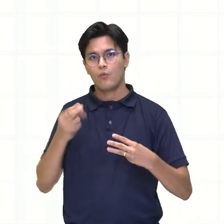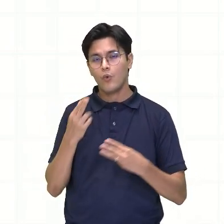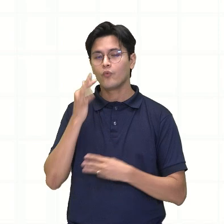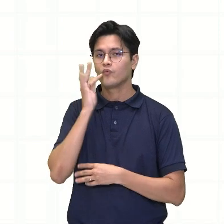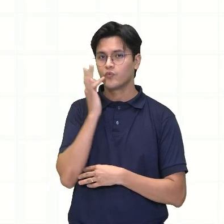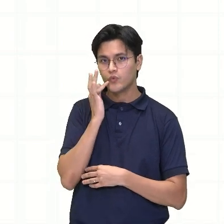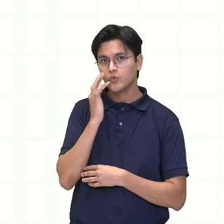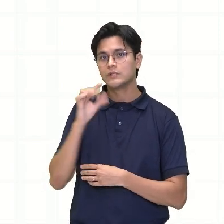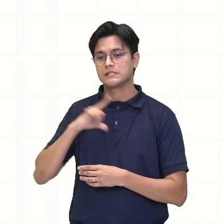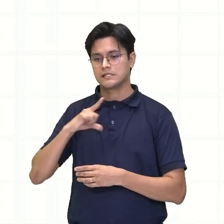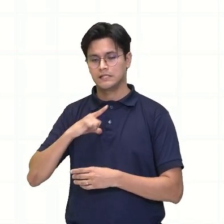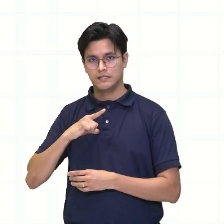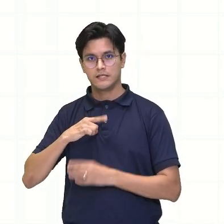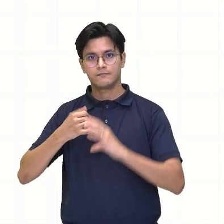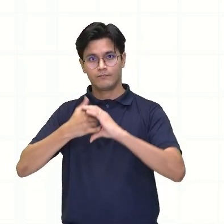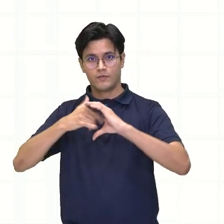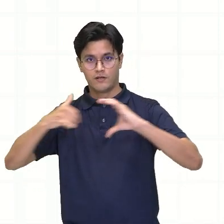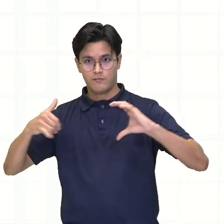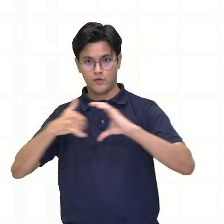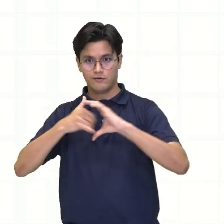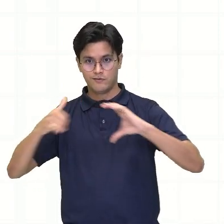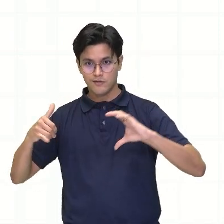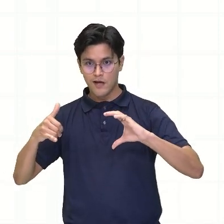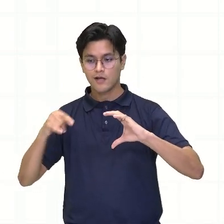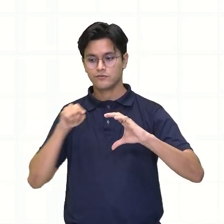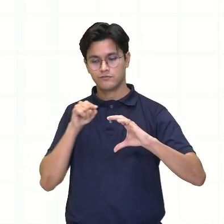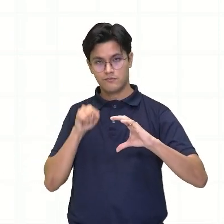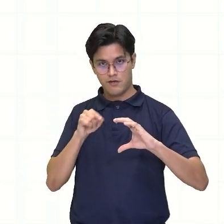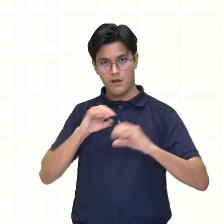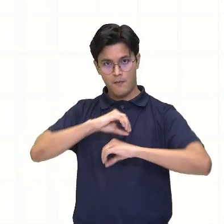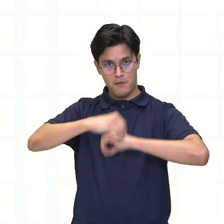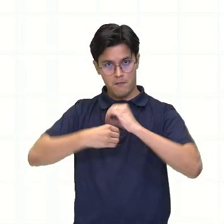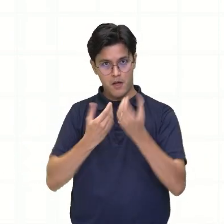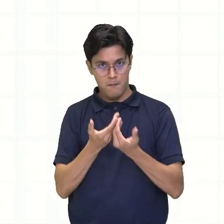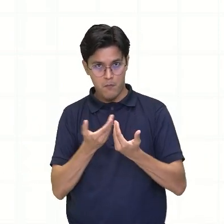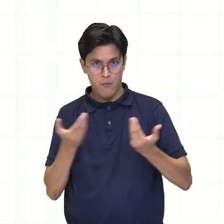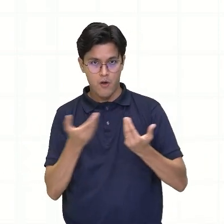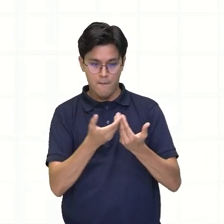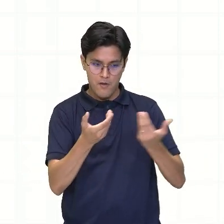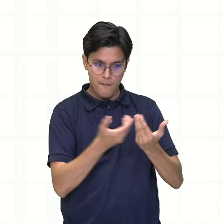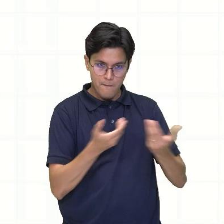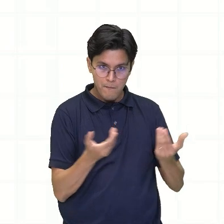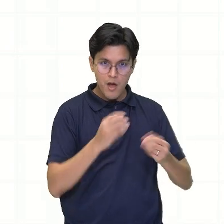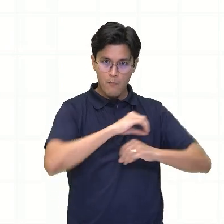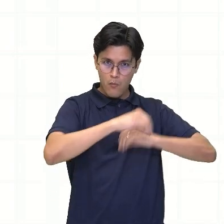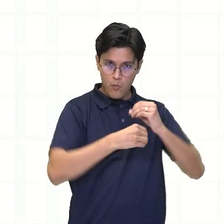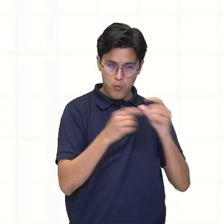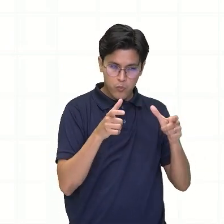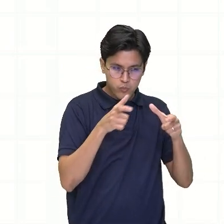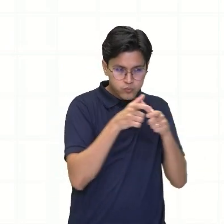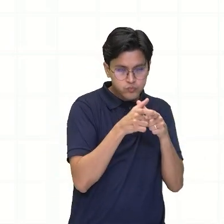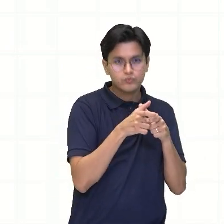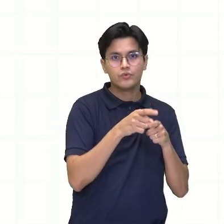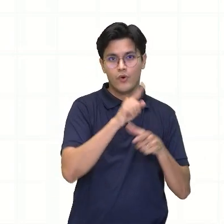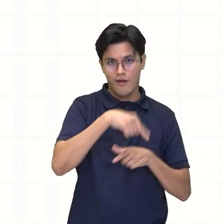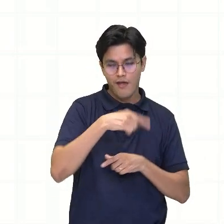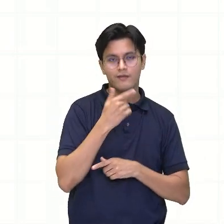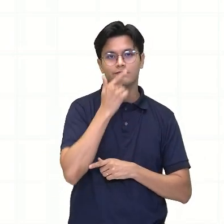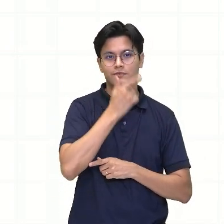em moléculas menores que são justamente aí a glicose, tá? E é essa glicose que